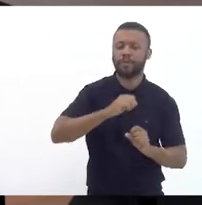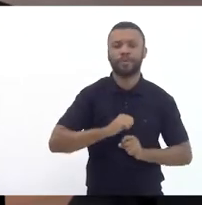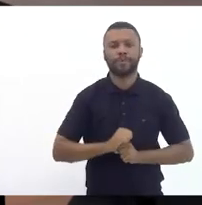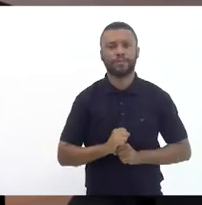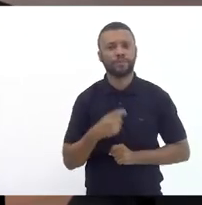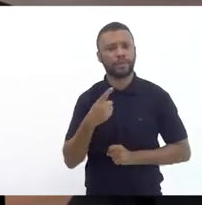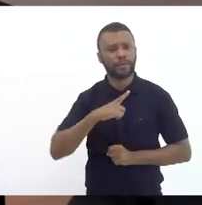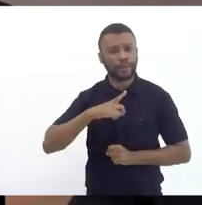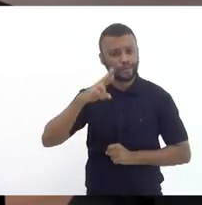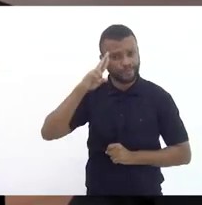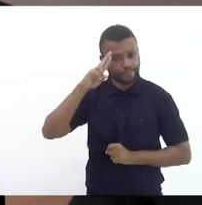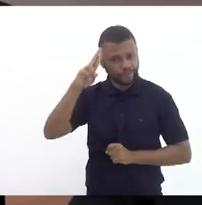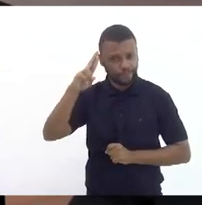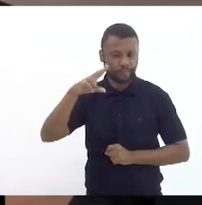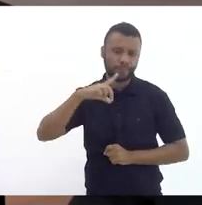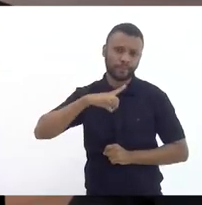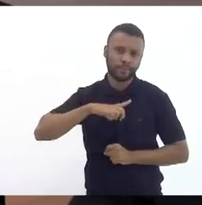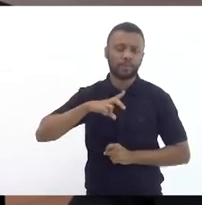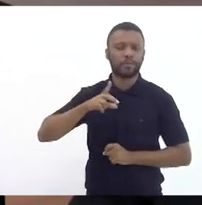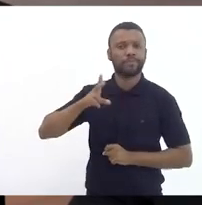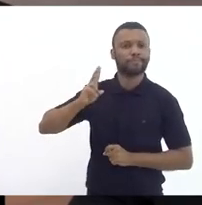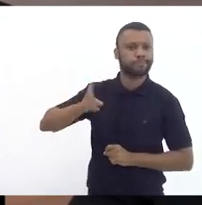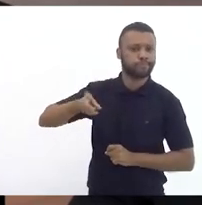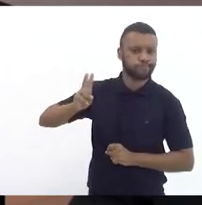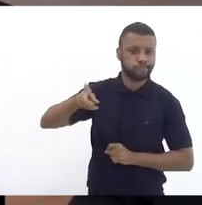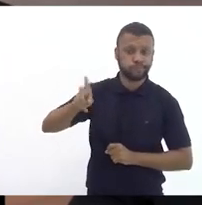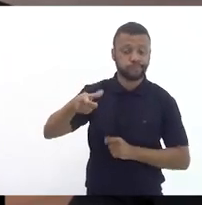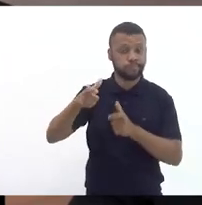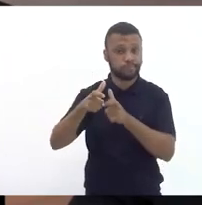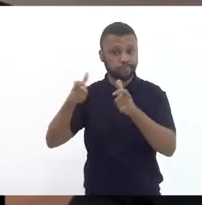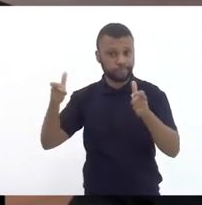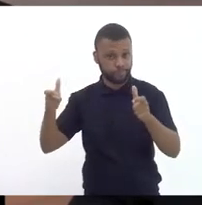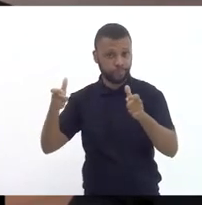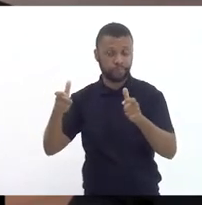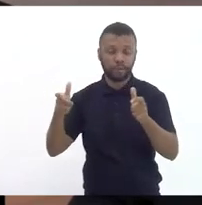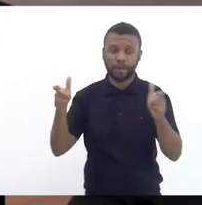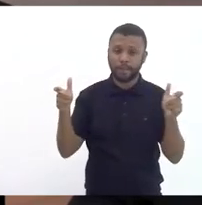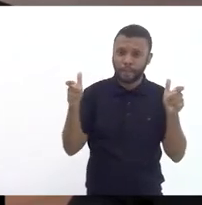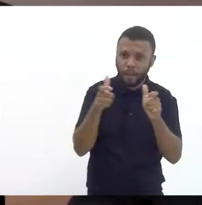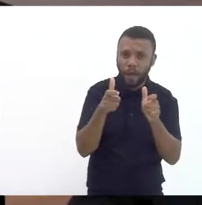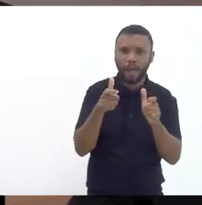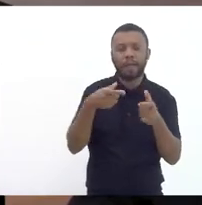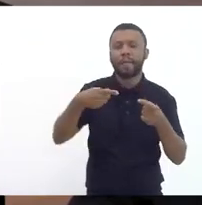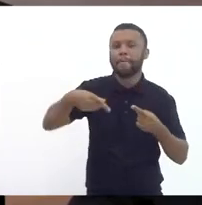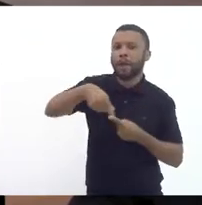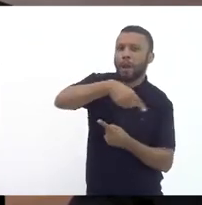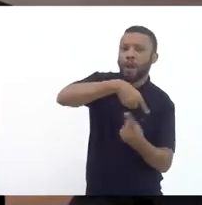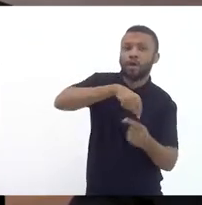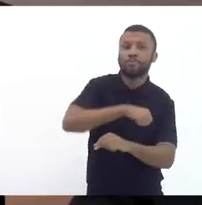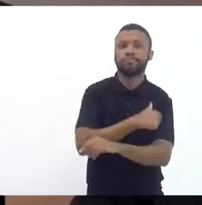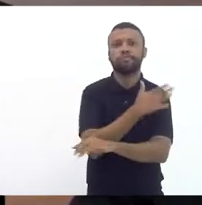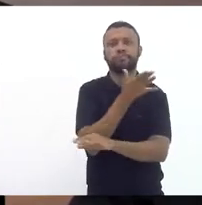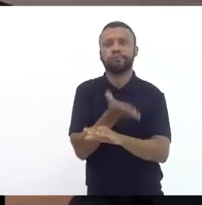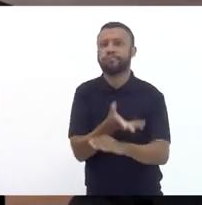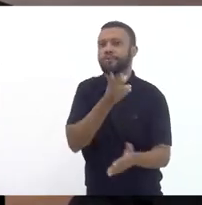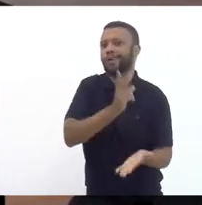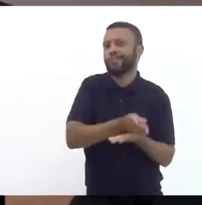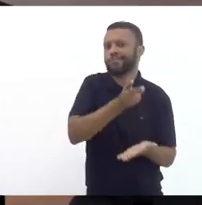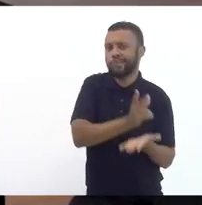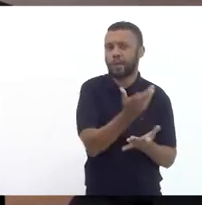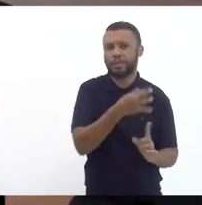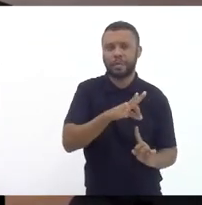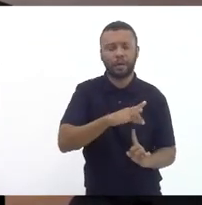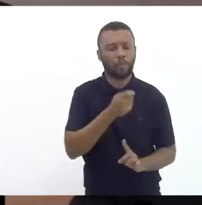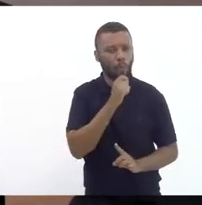supervisor que fica nas maiores permanentemente, e nas médias e menores ele circula. Ele não fica o dia todo na mesma estação.